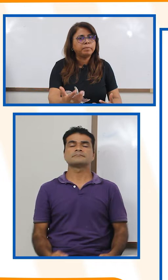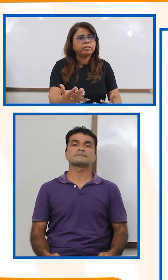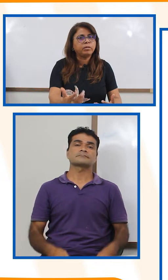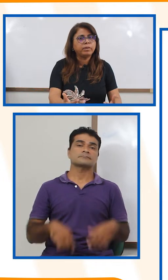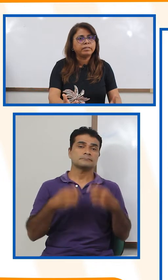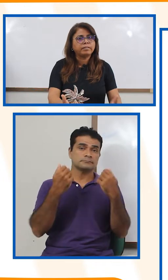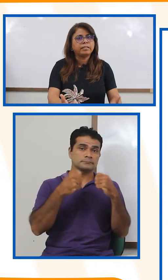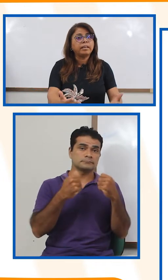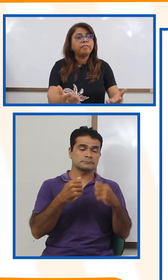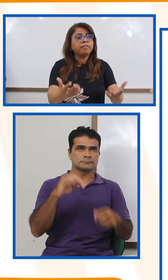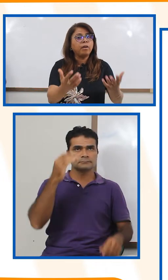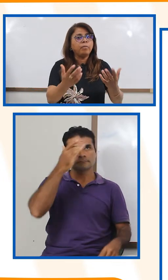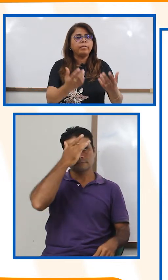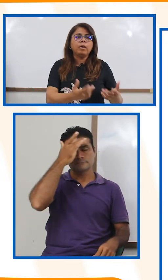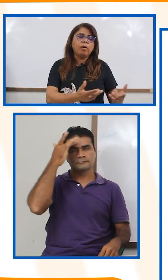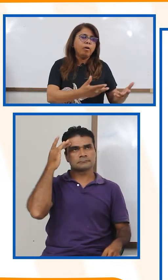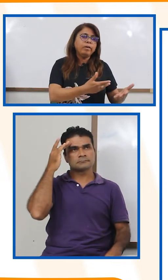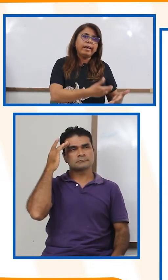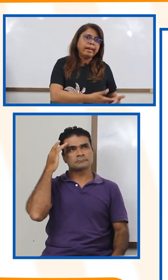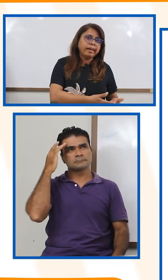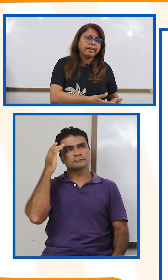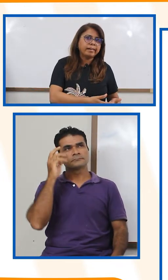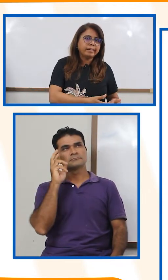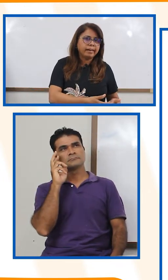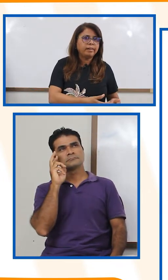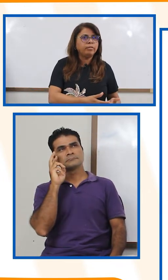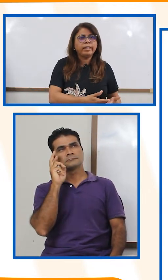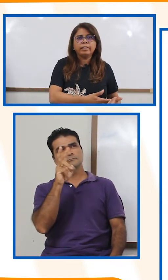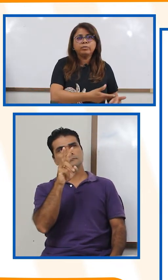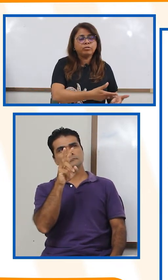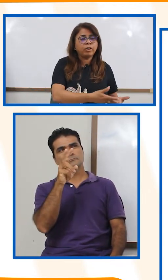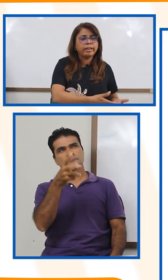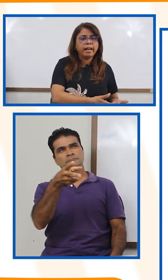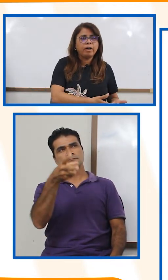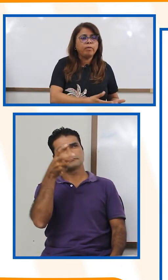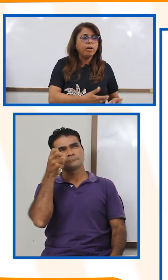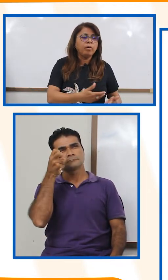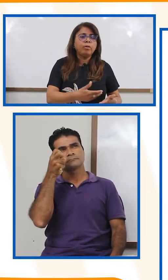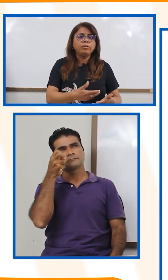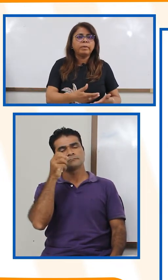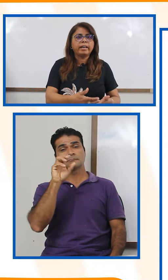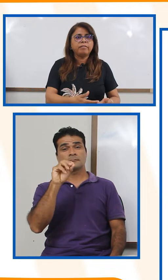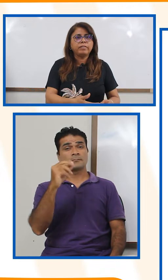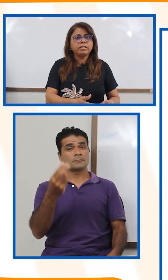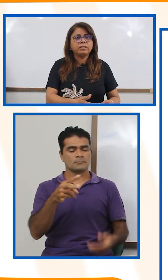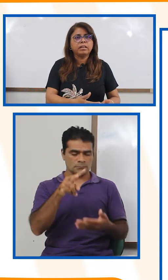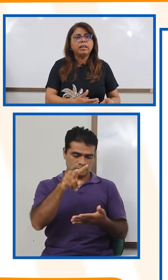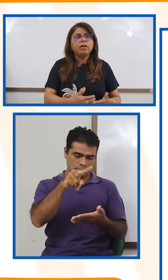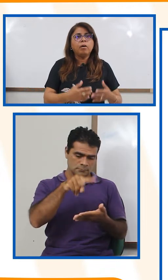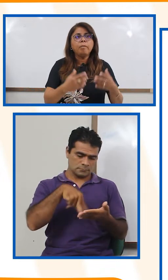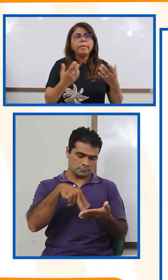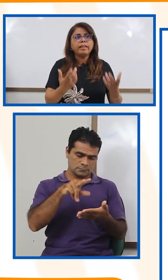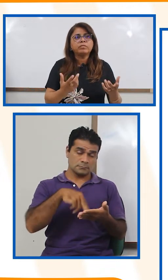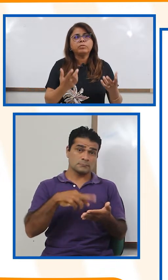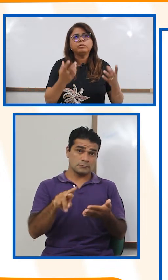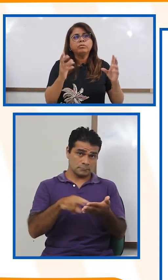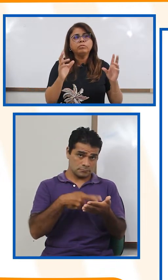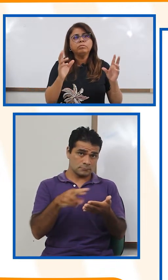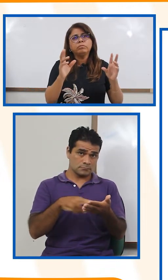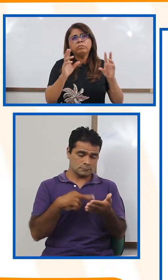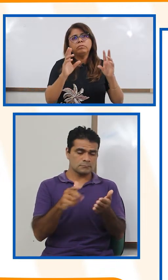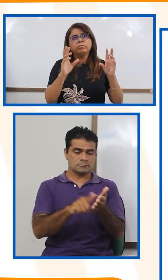noticiada e as pessoas que vão ou ler, né? Ou ler num jornal, ou numa revista, ou